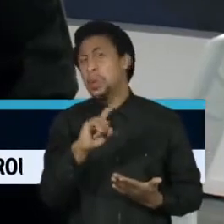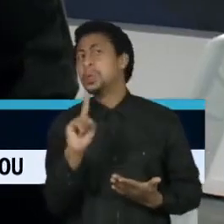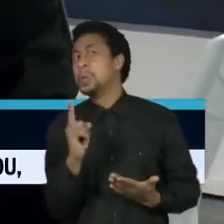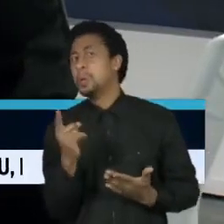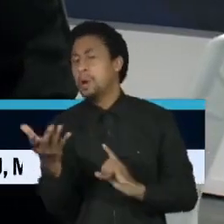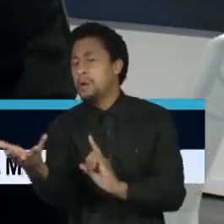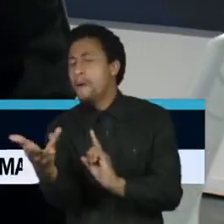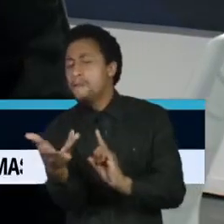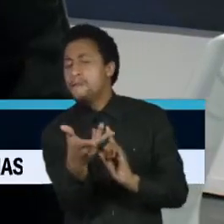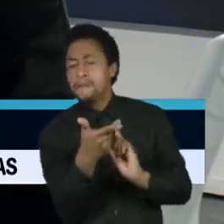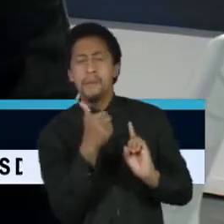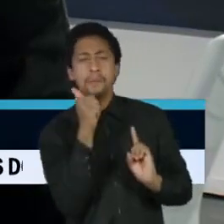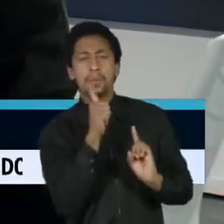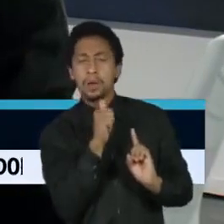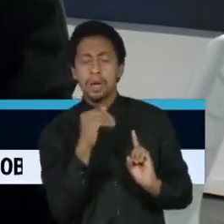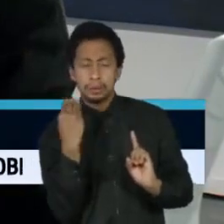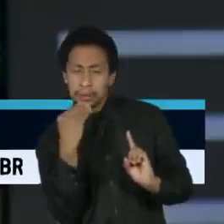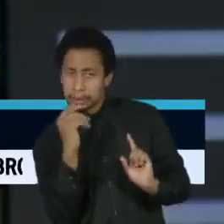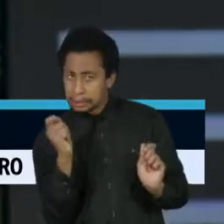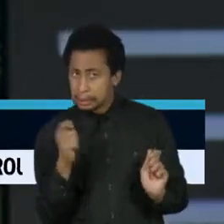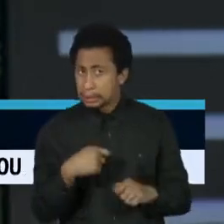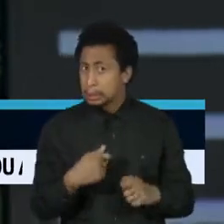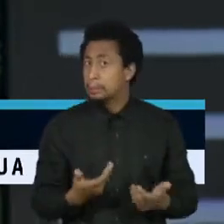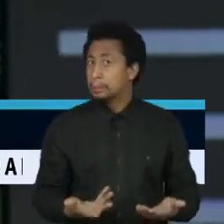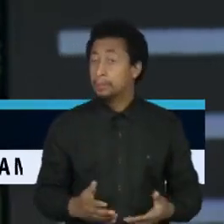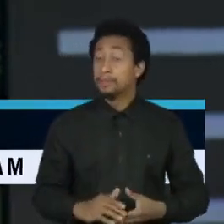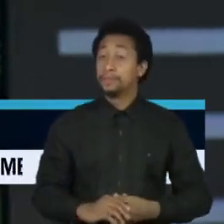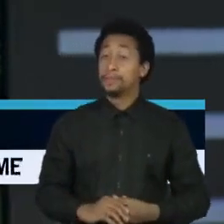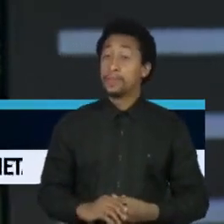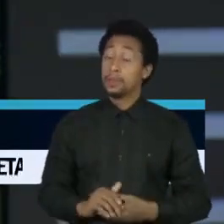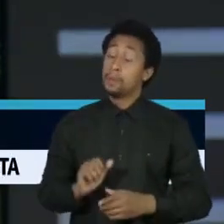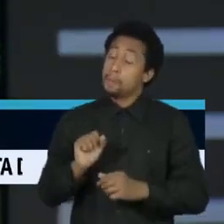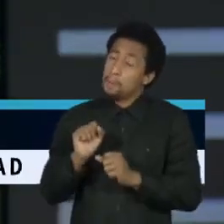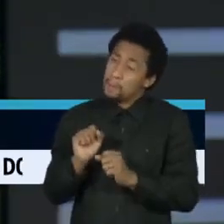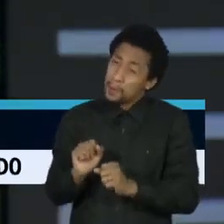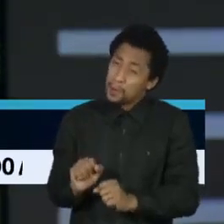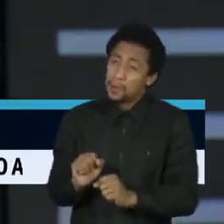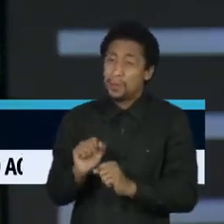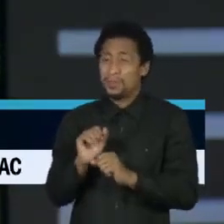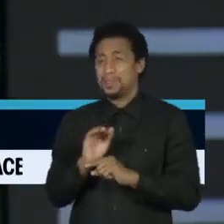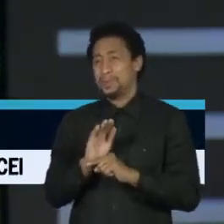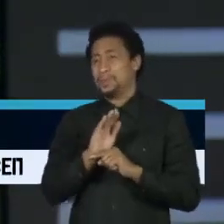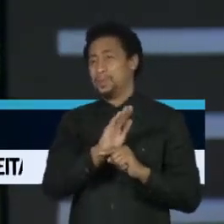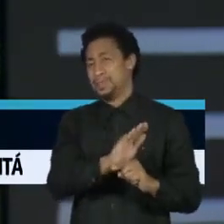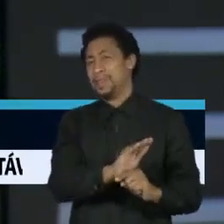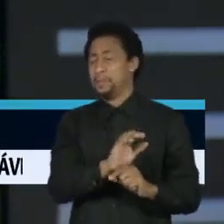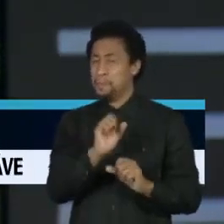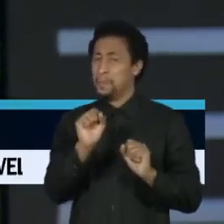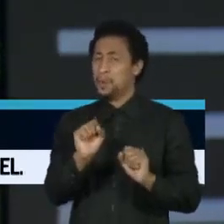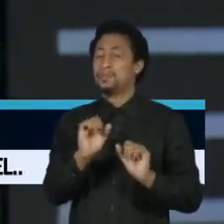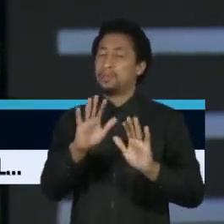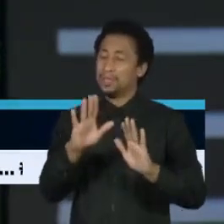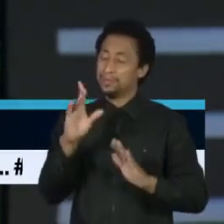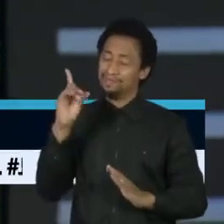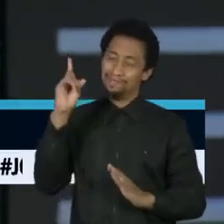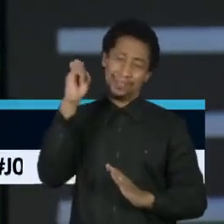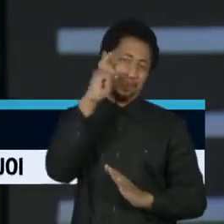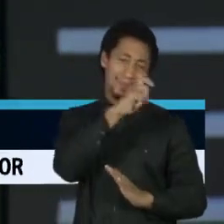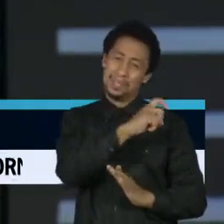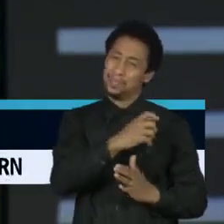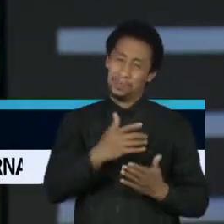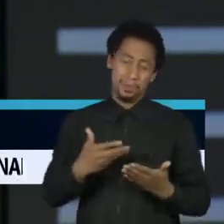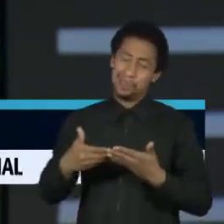diminui essa rejeição das mulheres a presidente pode ajudar mas é difícil né ele tá correndo atrás do prejuízo